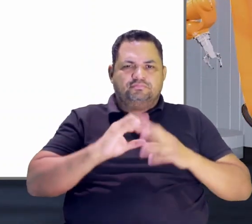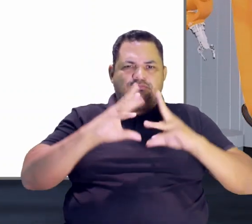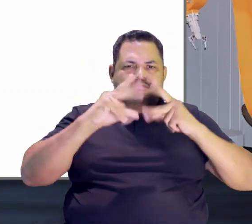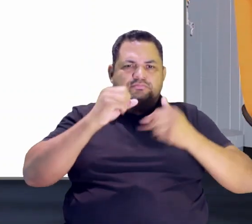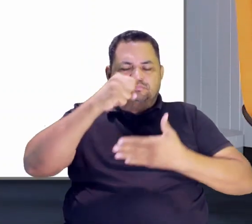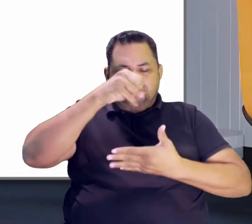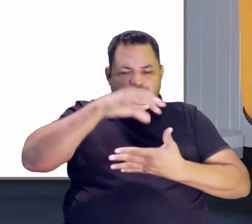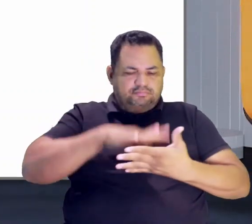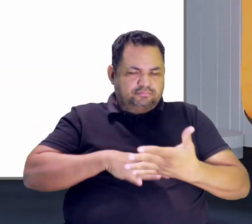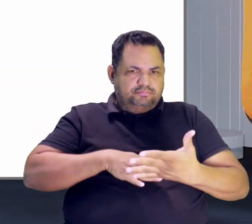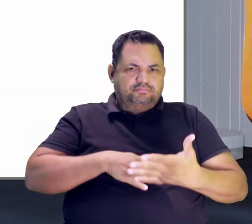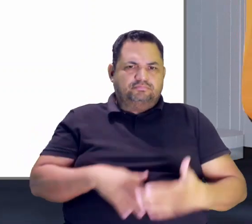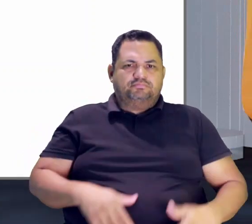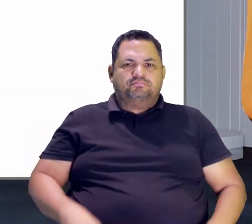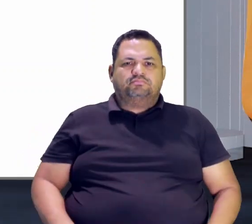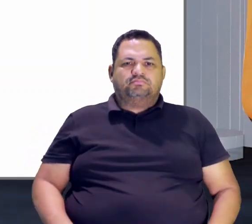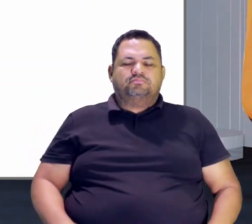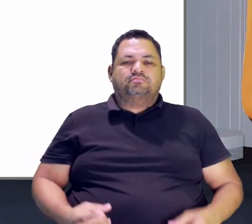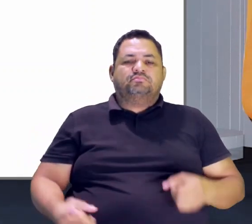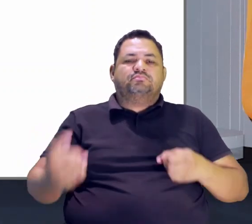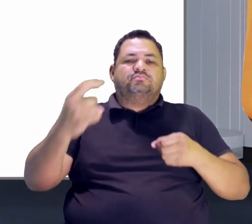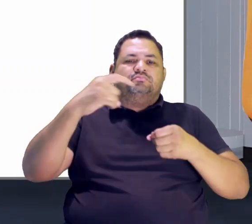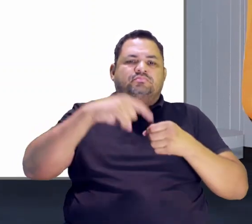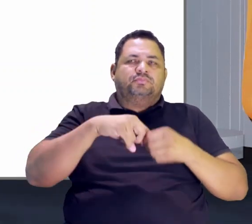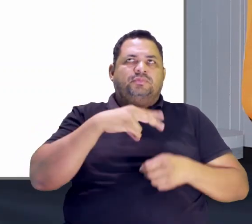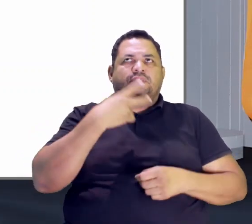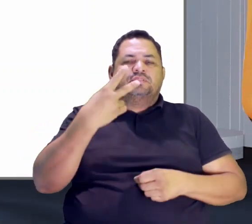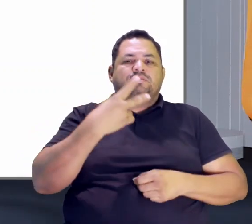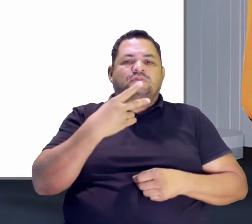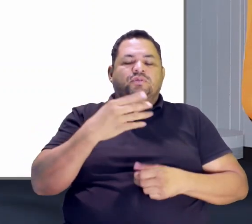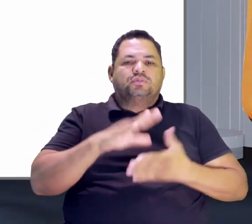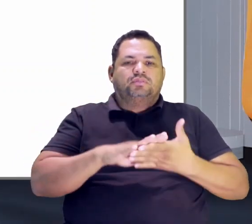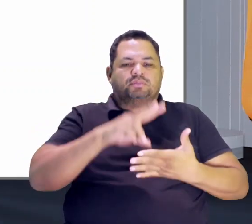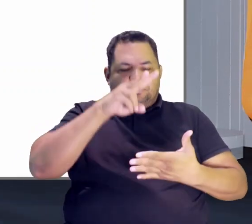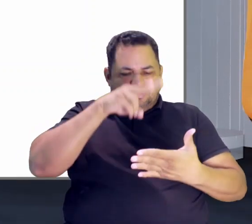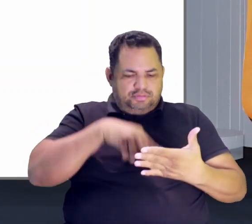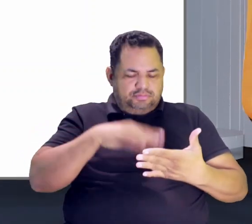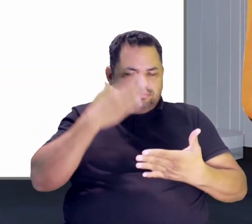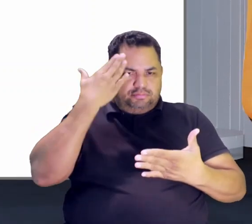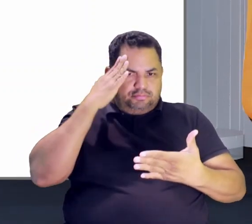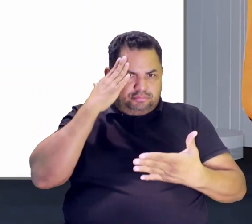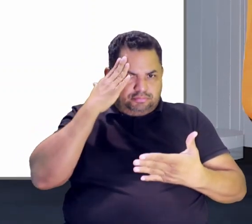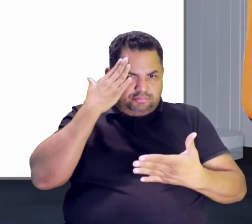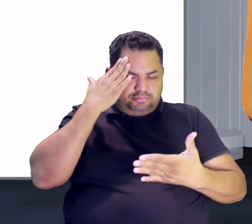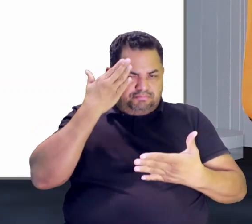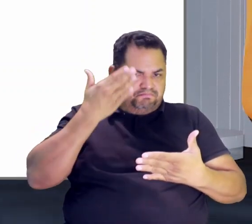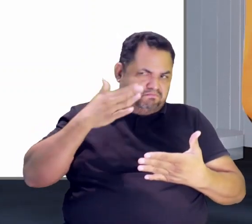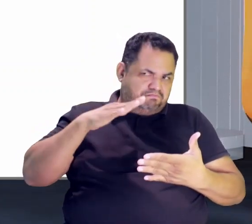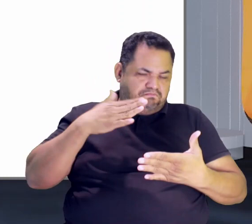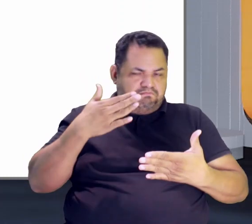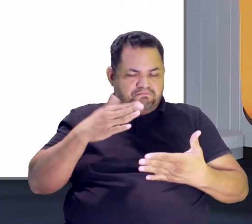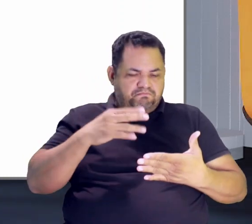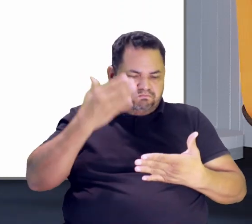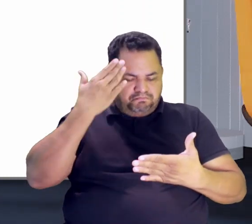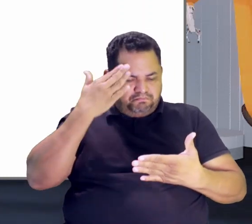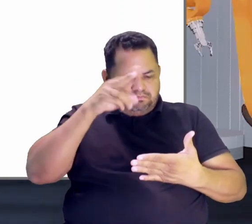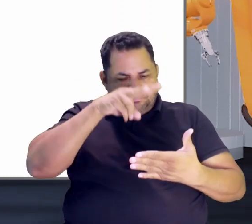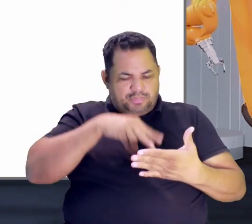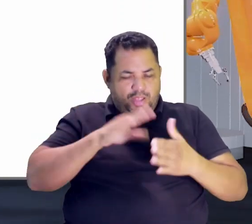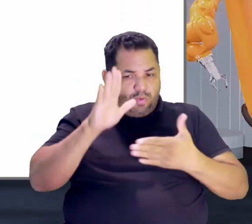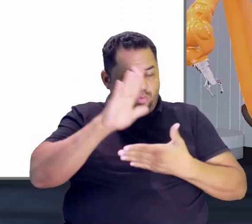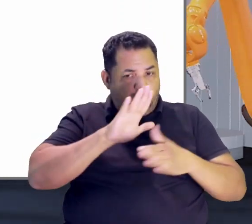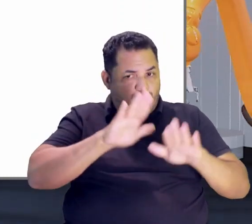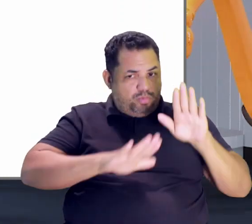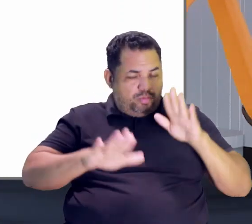as questões esse ritmo. Volta na segunda. Lê, entendeu mais ou menos? Lê de novo com cuidado e